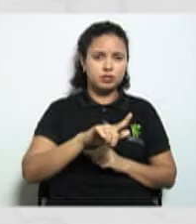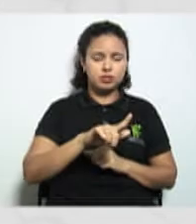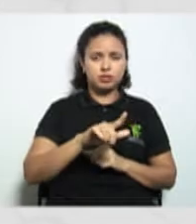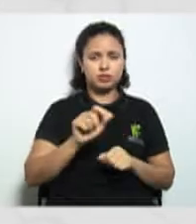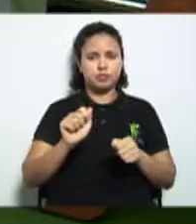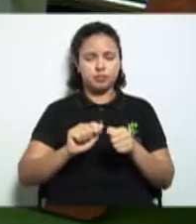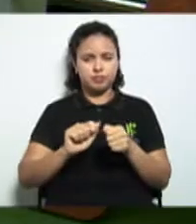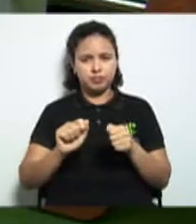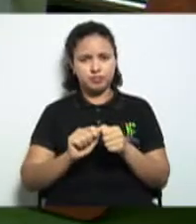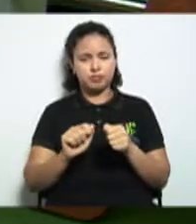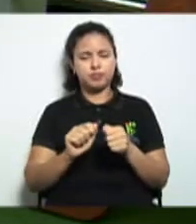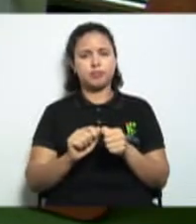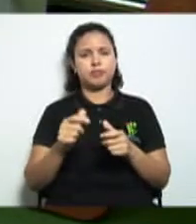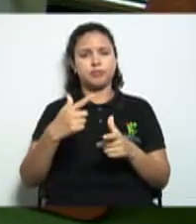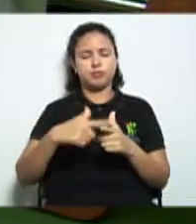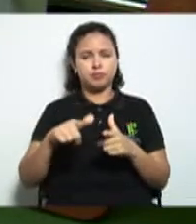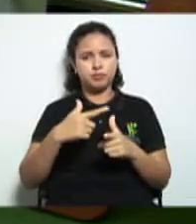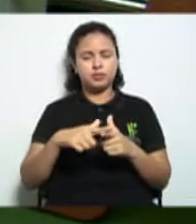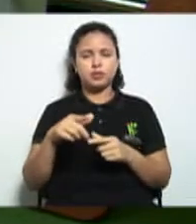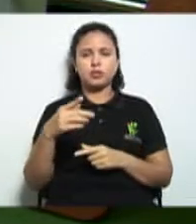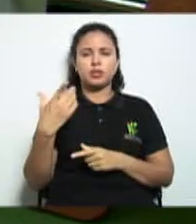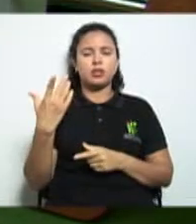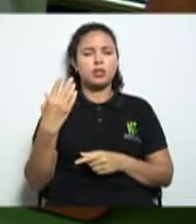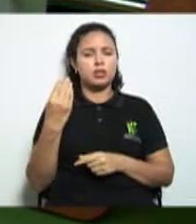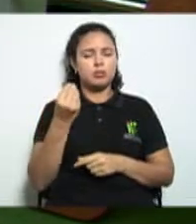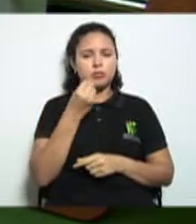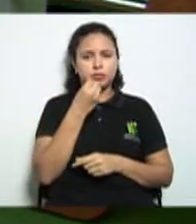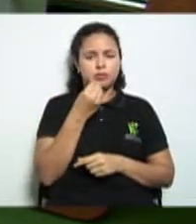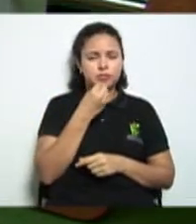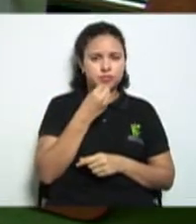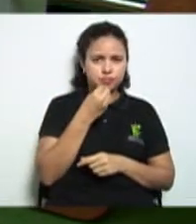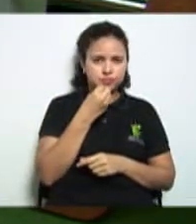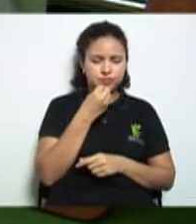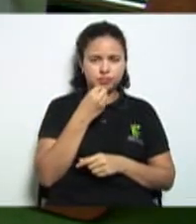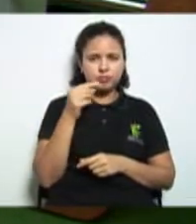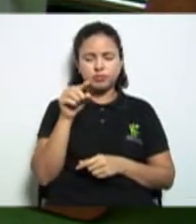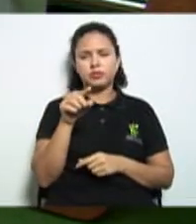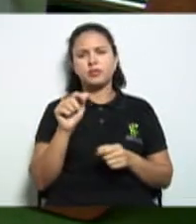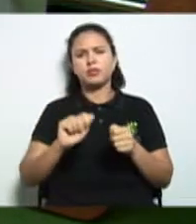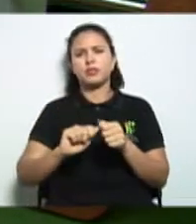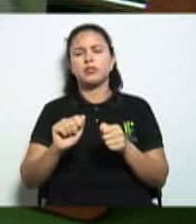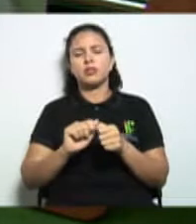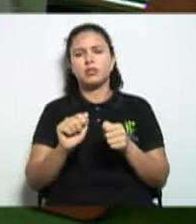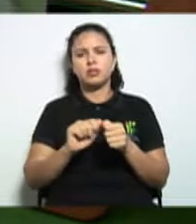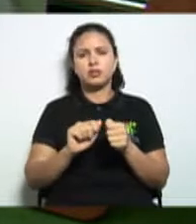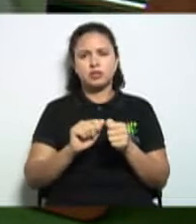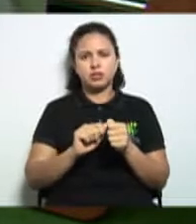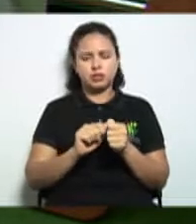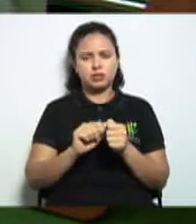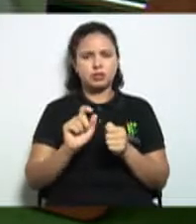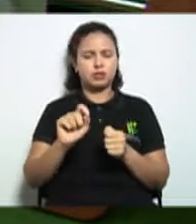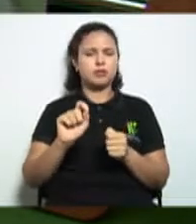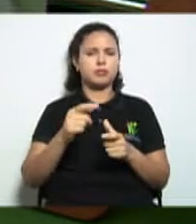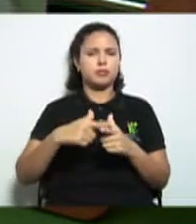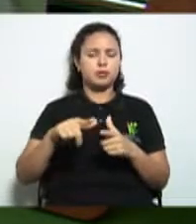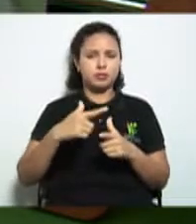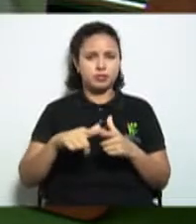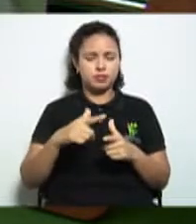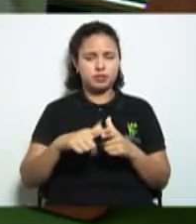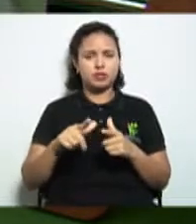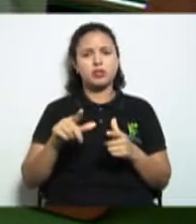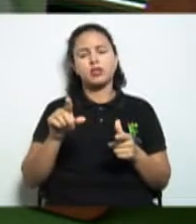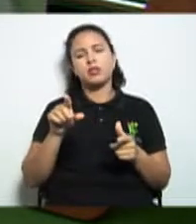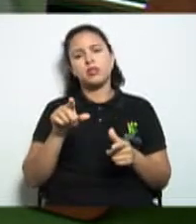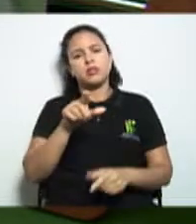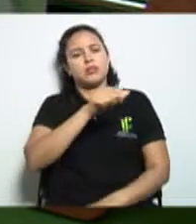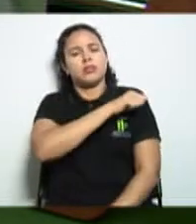problema. Vocês aproveitem a oportunidade e exercitem aí. Como que vocês poderiam construir um problema? Os alunos da professora Zil Coroné já o